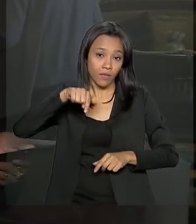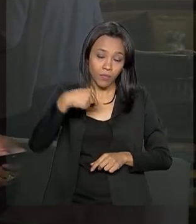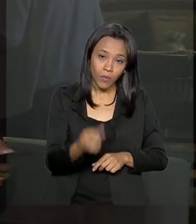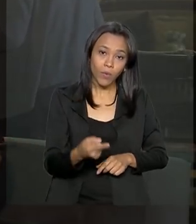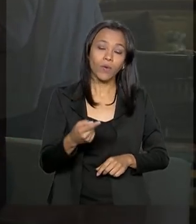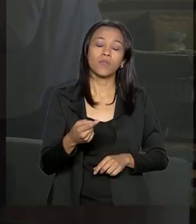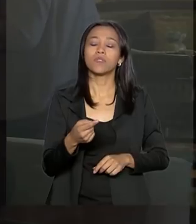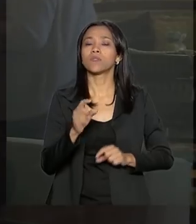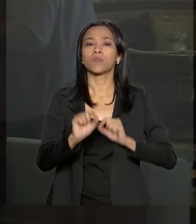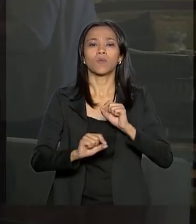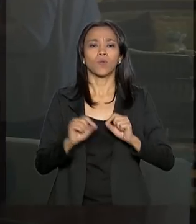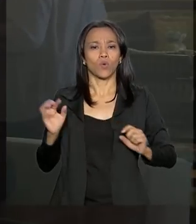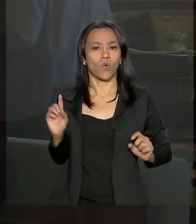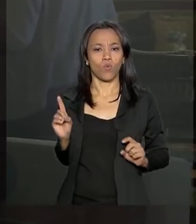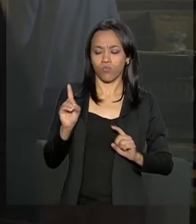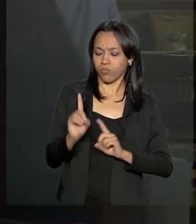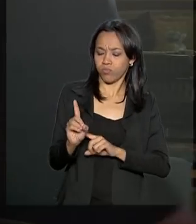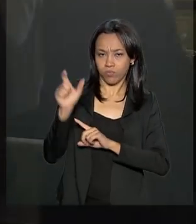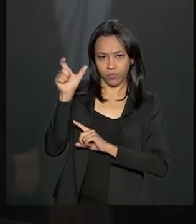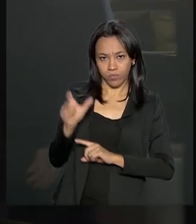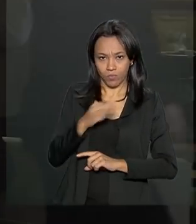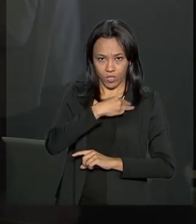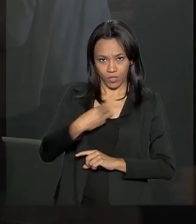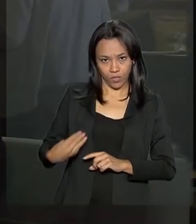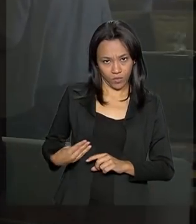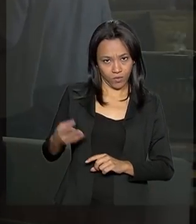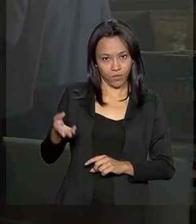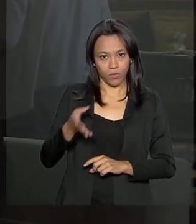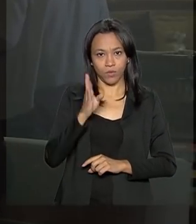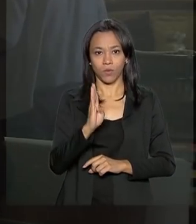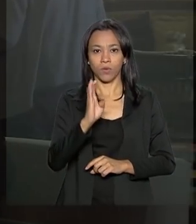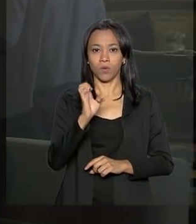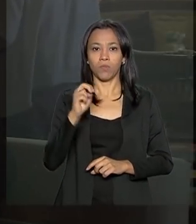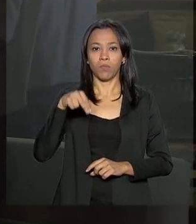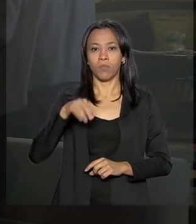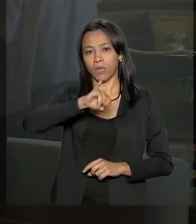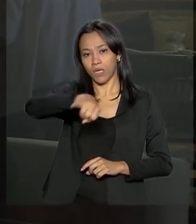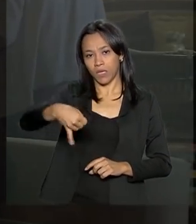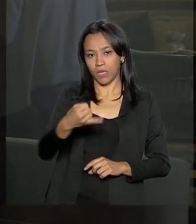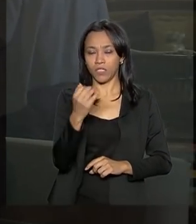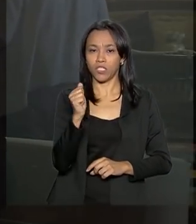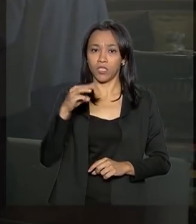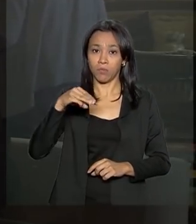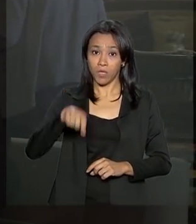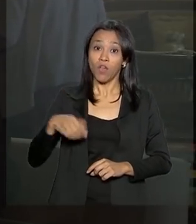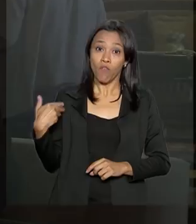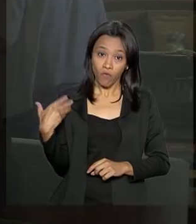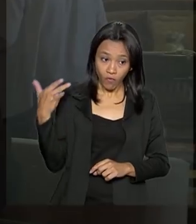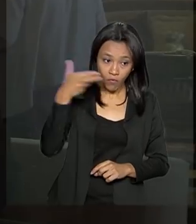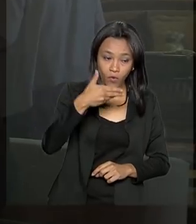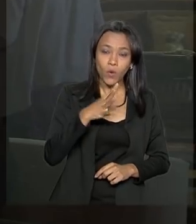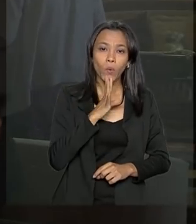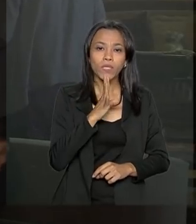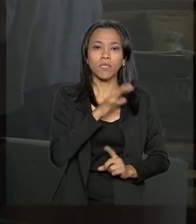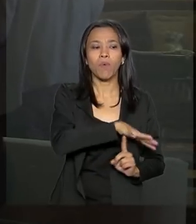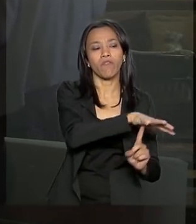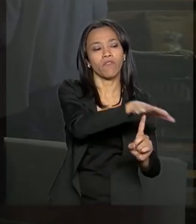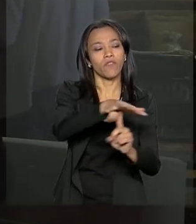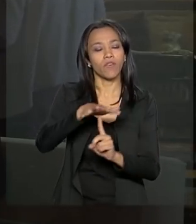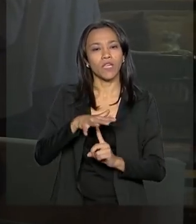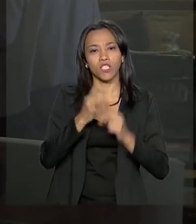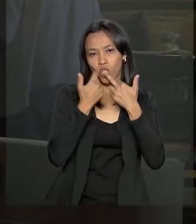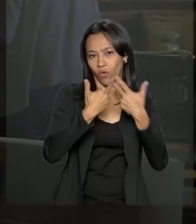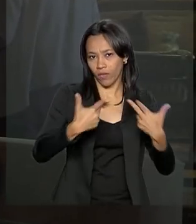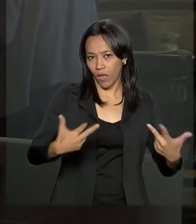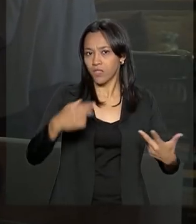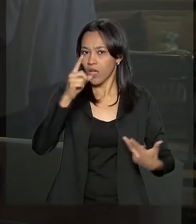premier israelense Benjamin Netanyahu, ele foi até uma feira para conhecer produtos de inovação. É uma feira com empresas que